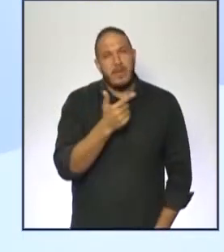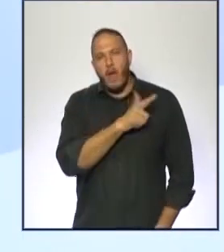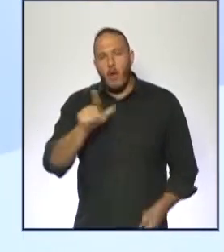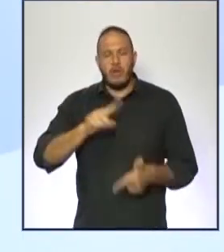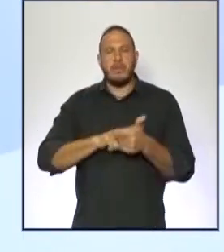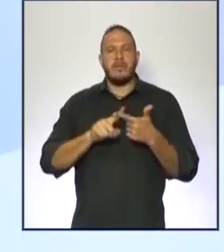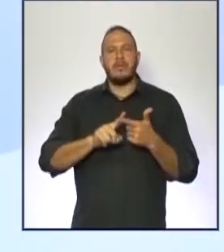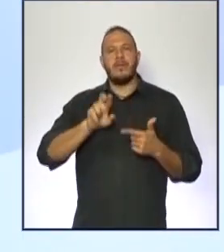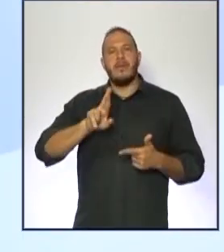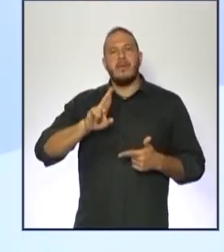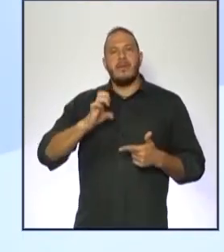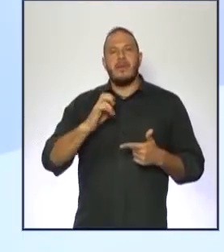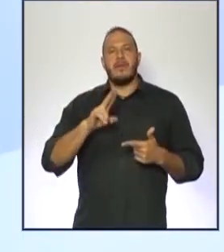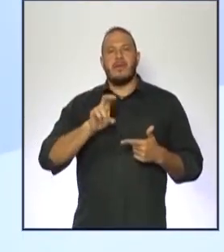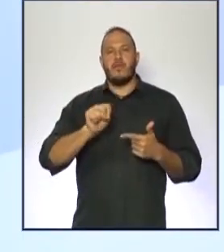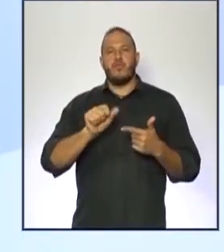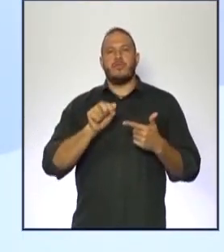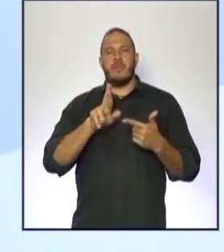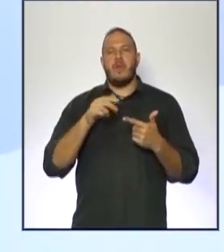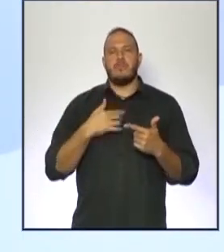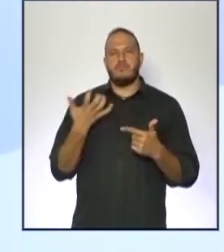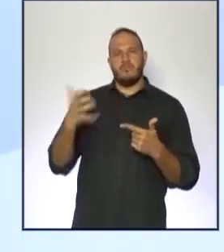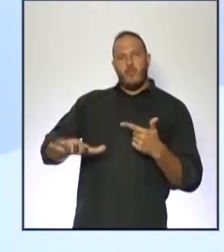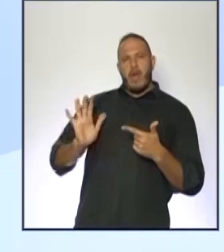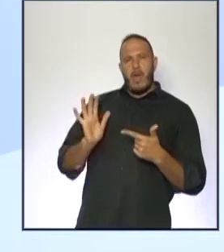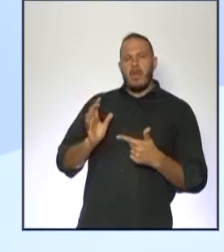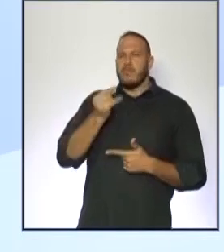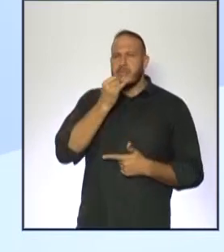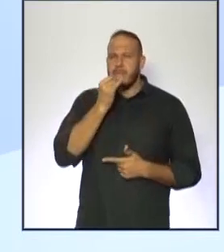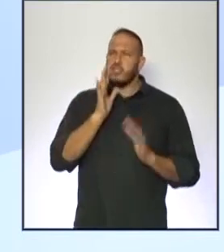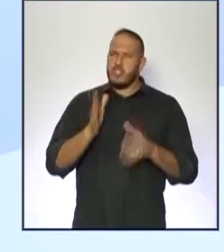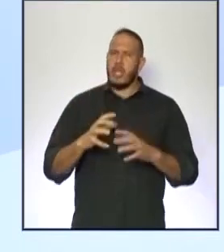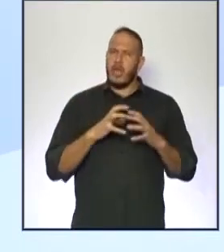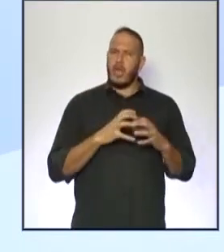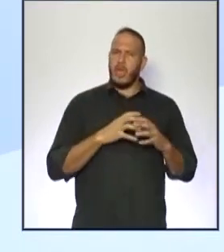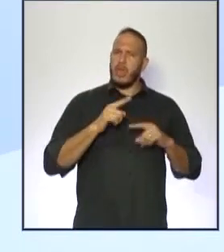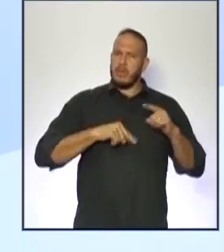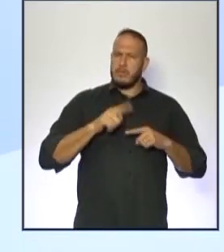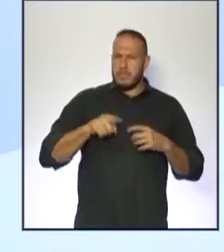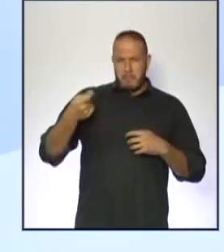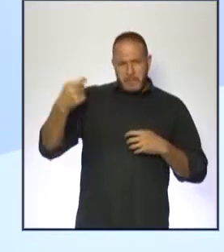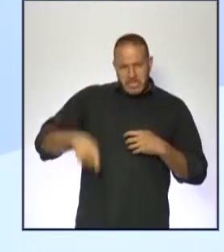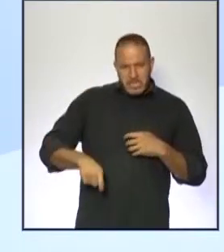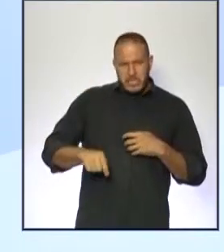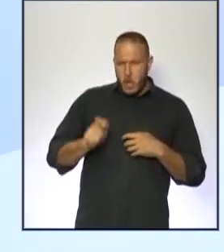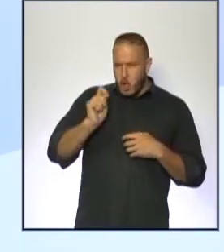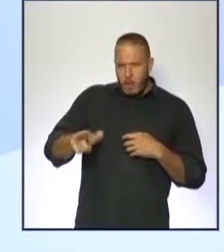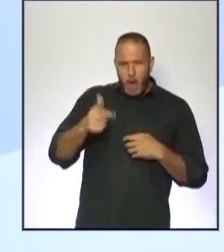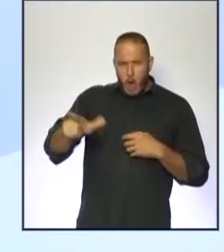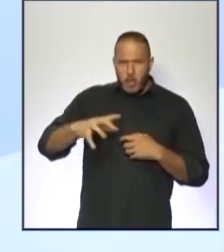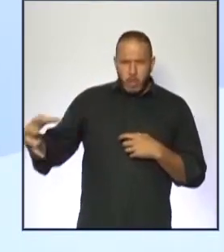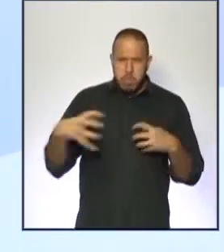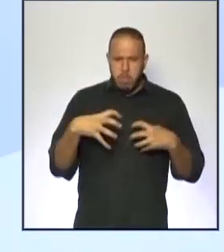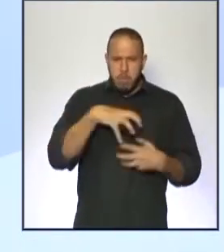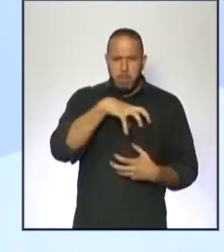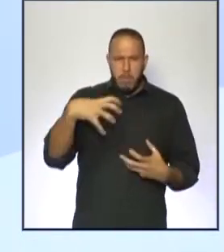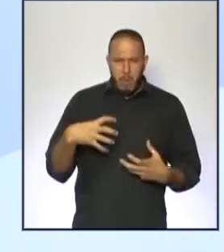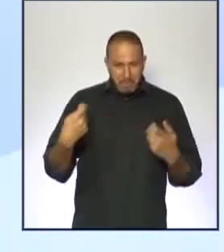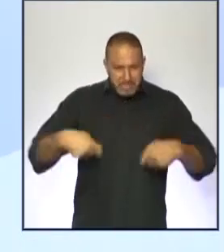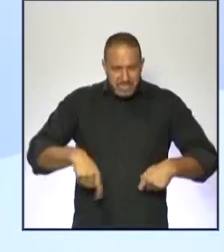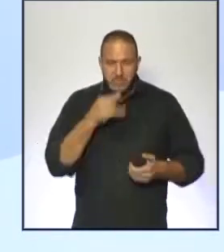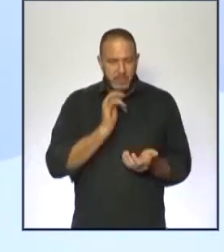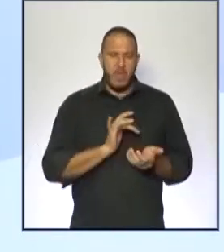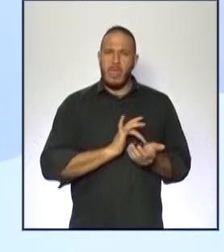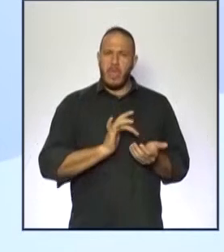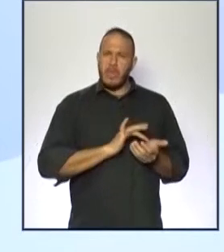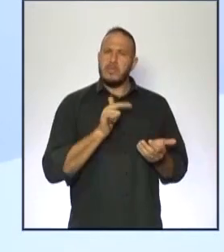recusar. Recusar no sentido seguinte: eu já tenho um objeto, será que eu preciso realmente comprar um outro? Eu tenho um